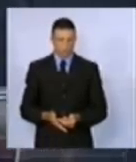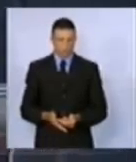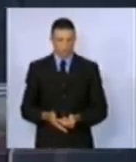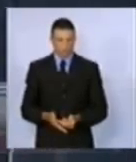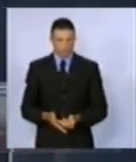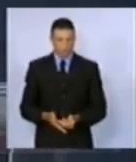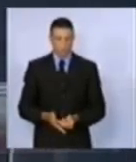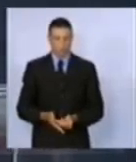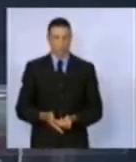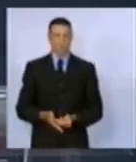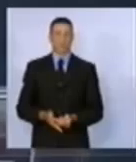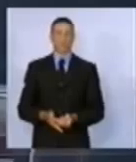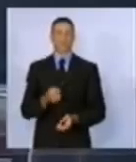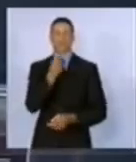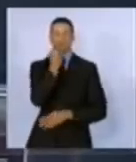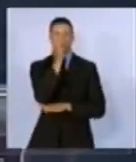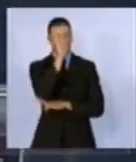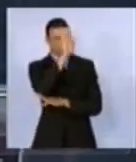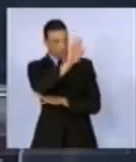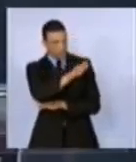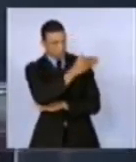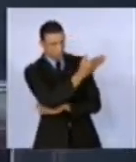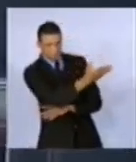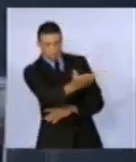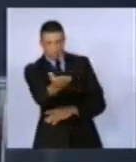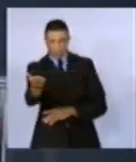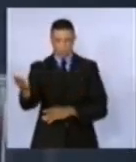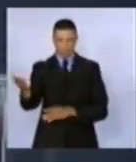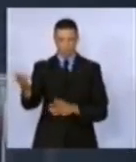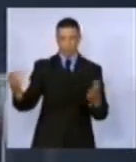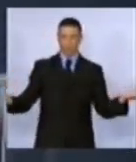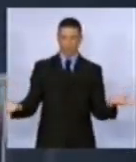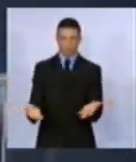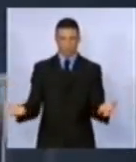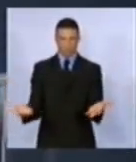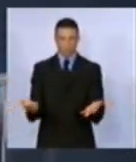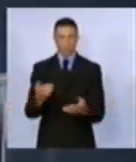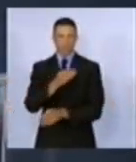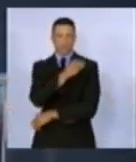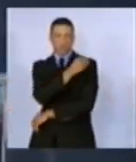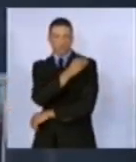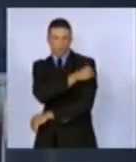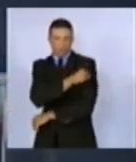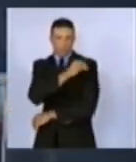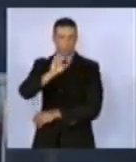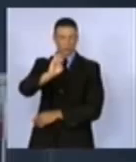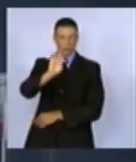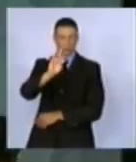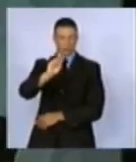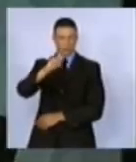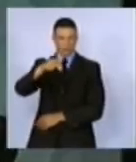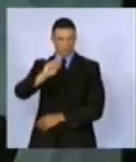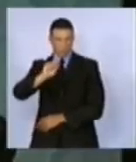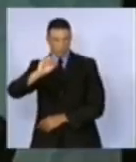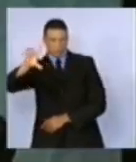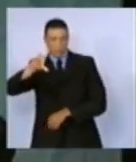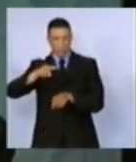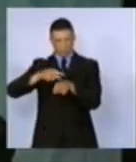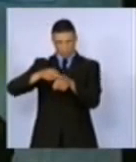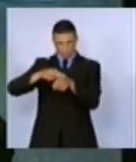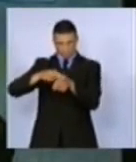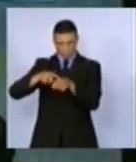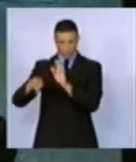para frente Bom boa tarde a todos eh eu vou falar um pouquinho sobre o o etanol mal verde o protocolo agroambiental do setor sucro energético do